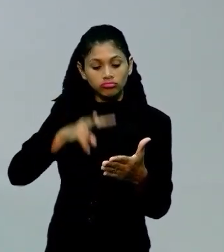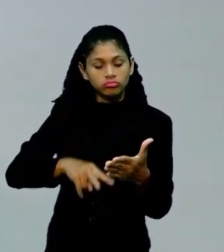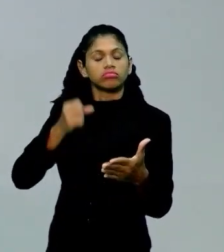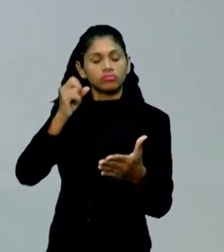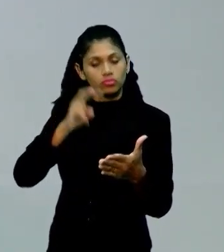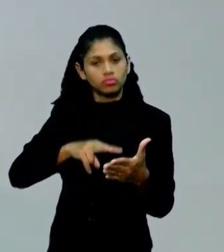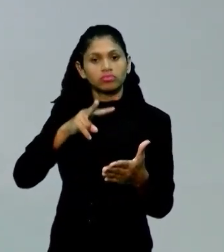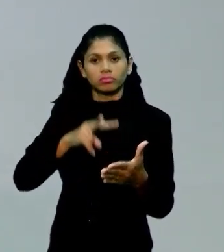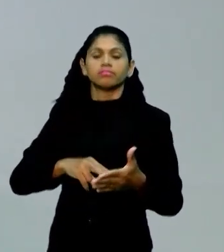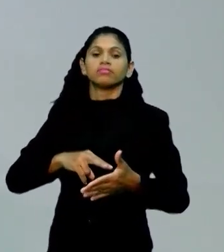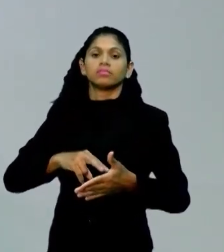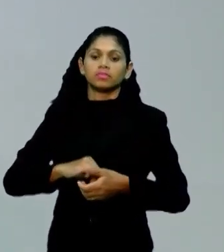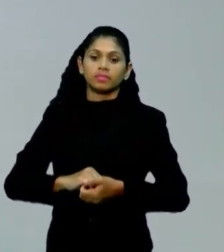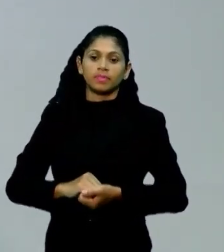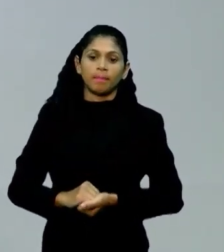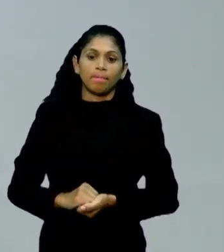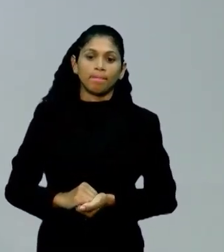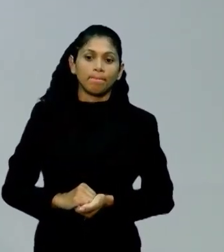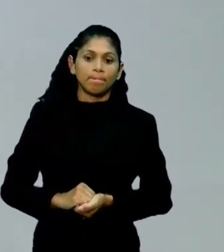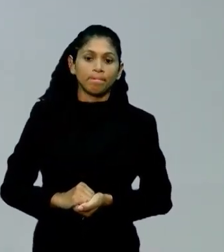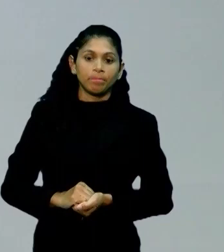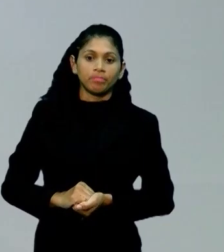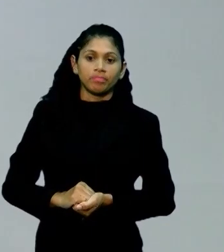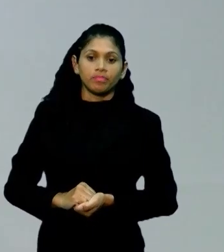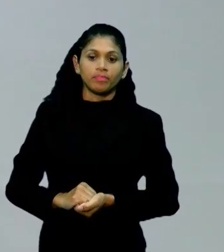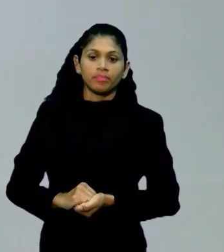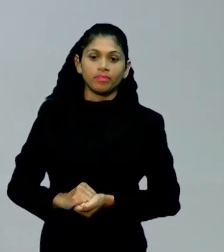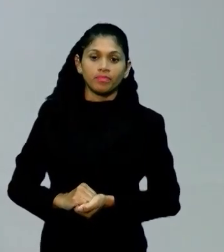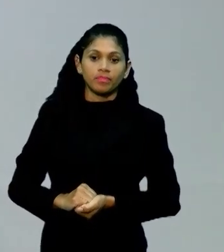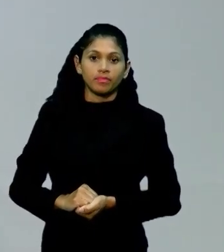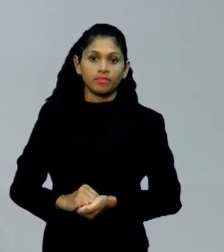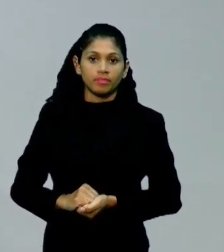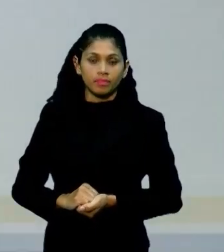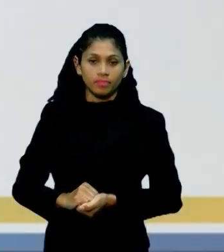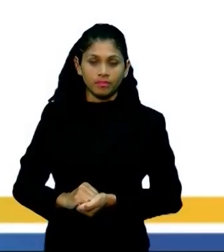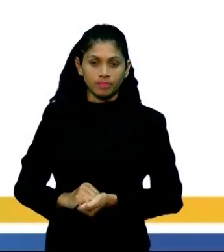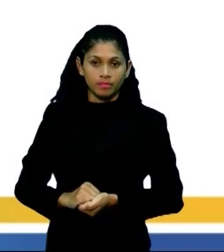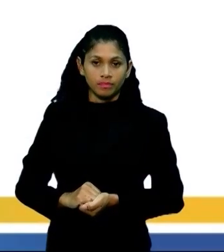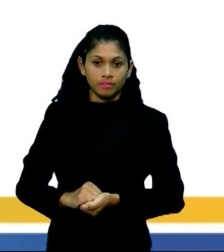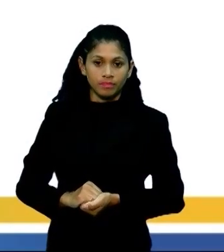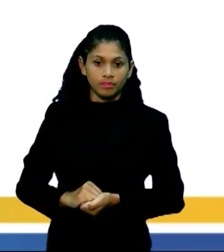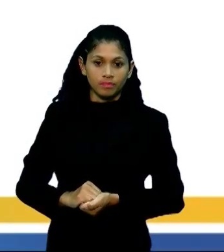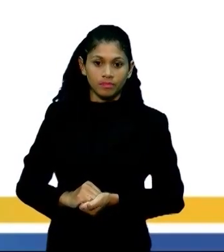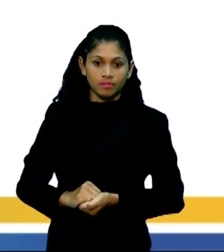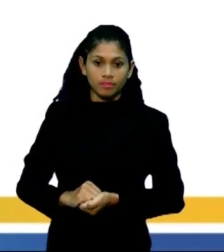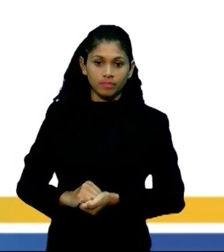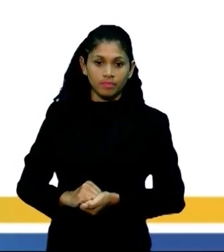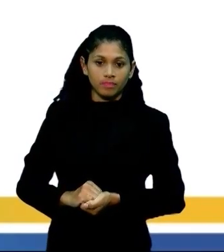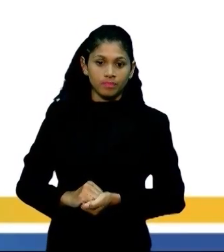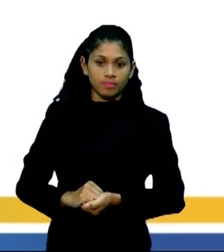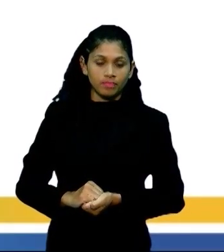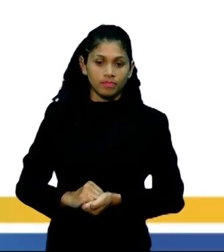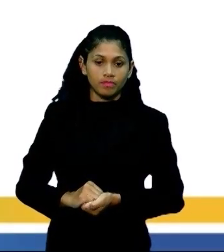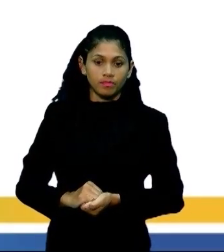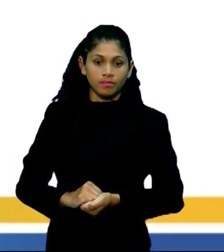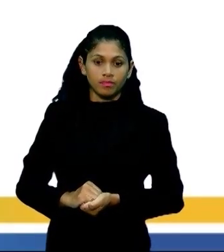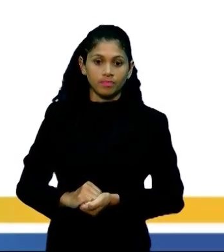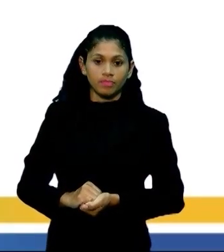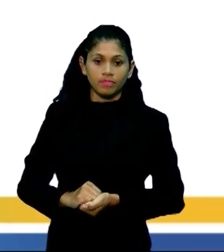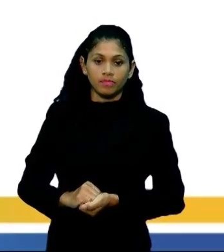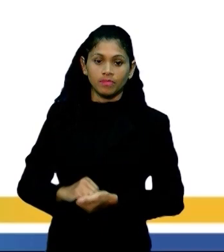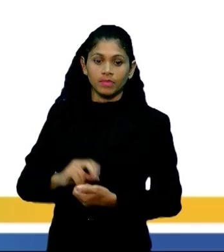fazer o uso dela para que isso possa lhe direcionar e às vezes dar a resposta certa Tranquilo então vamos seguir aqui ó habilidade 11